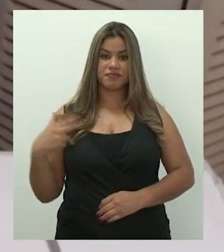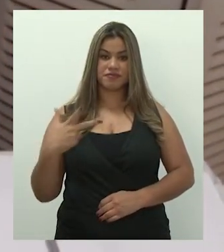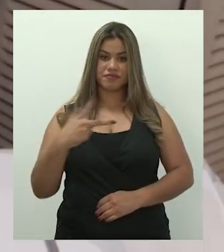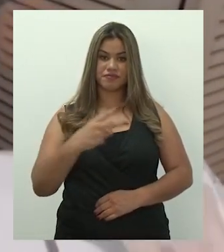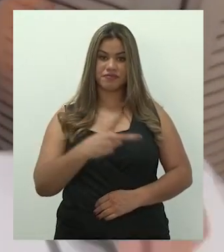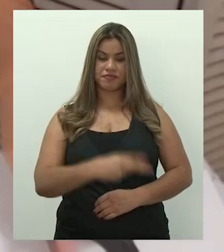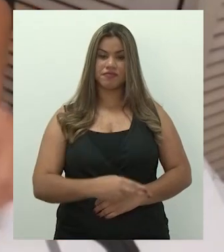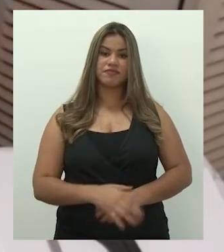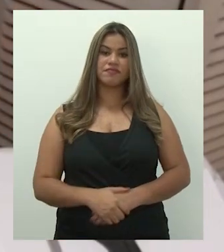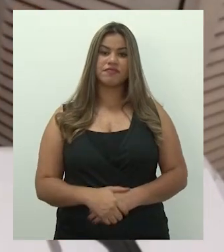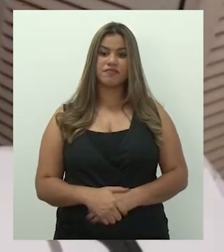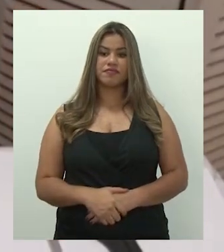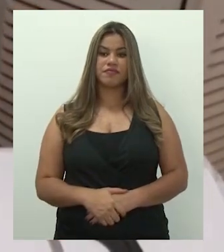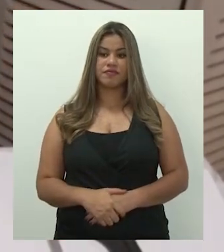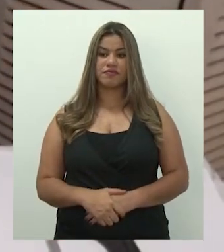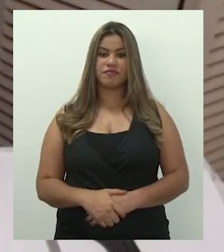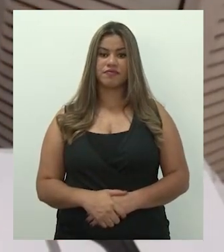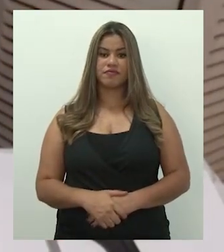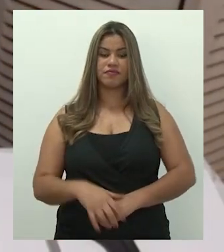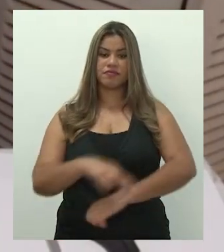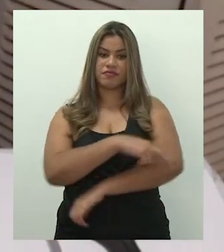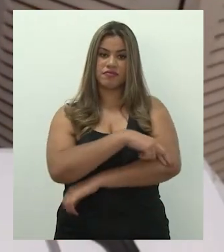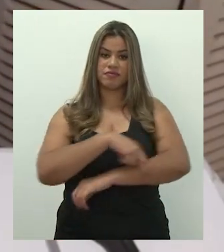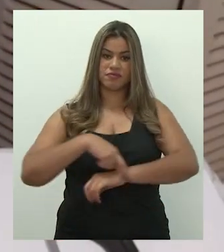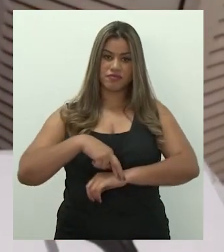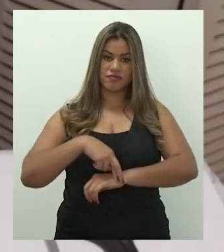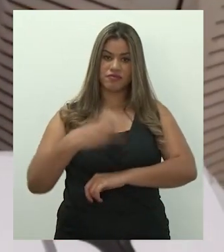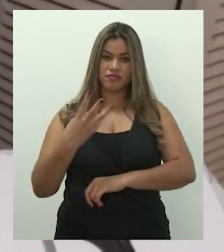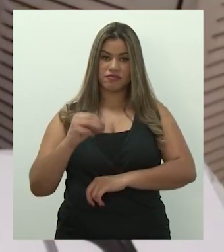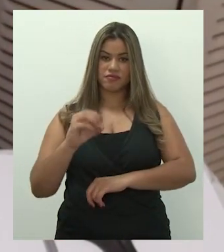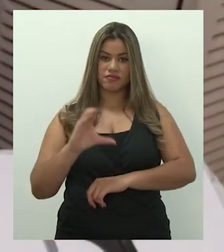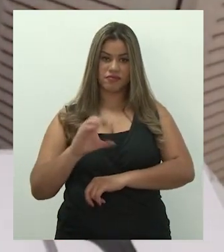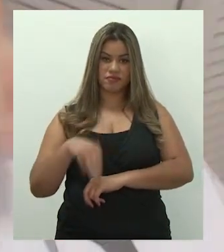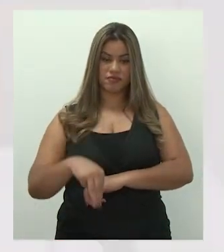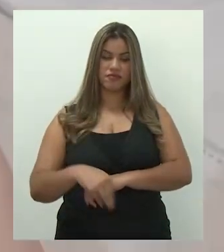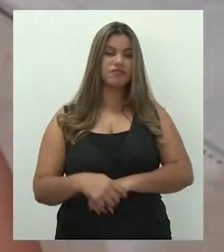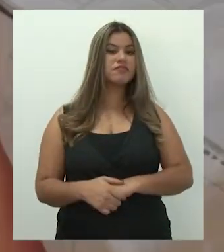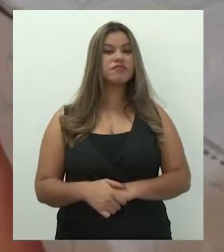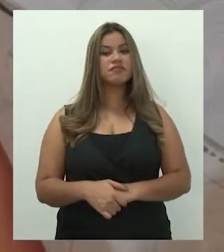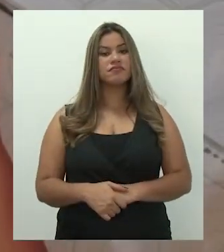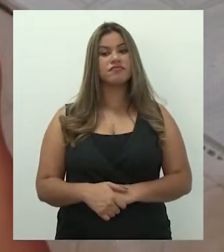tesoura comum, uma régua de 30 centímetros.